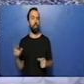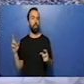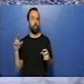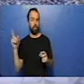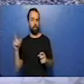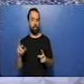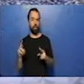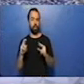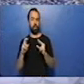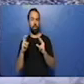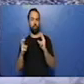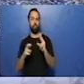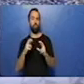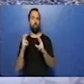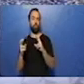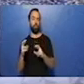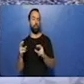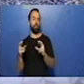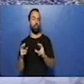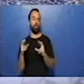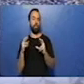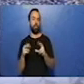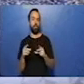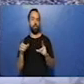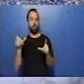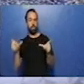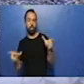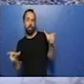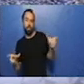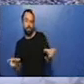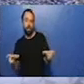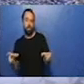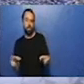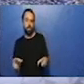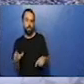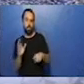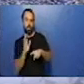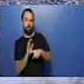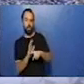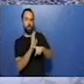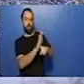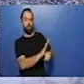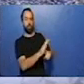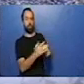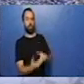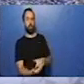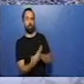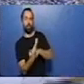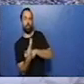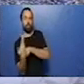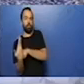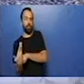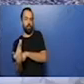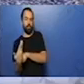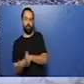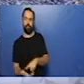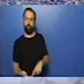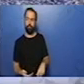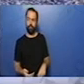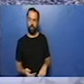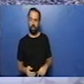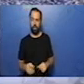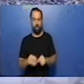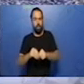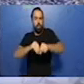harmônica, benéfica para os dois seres envolvidos. No caso, como exemplo, um cupim e um protozoário. E se você separar